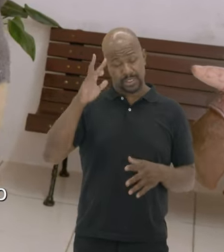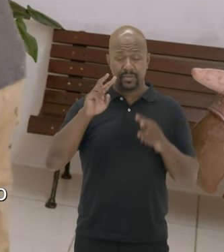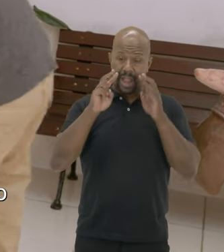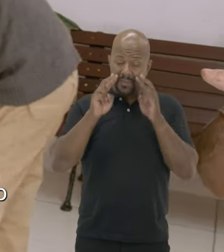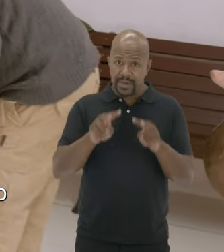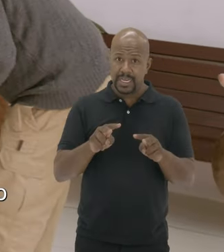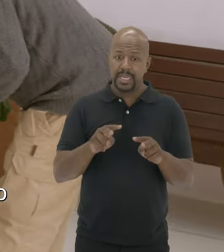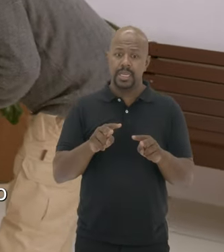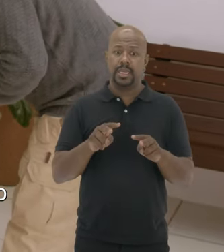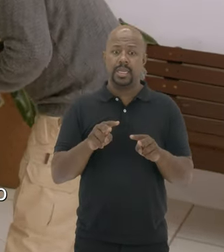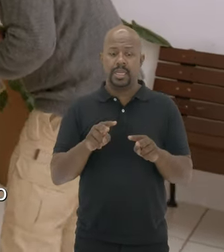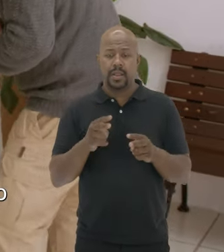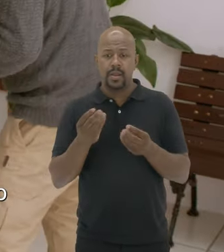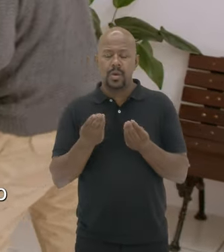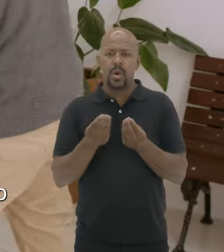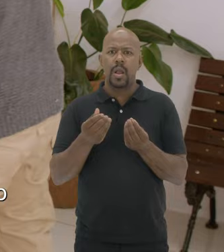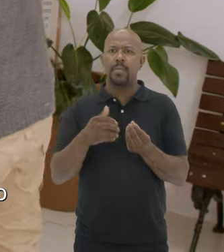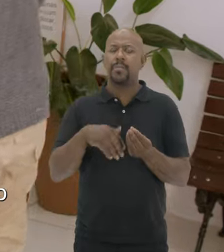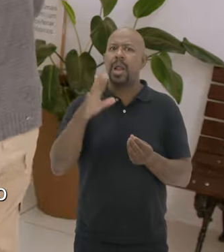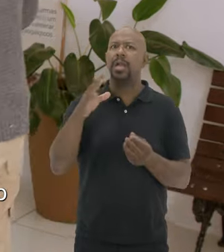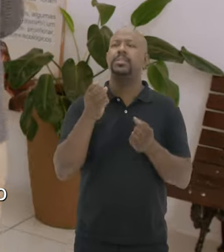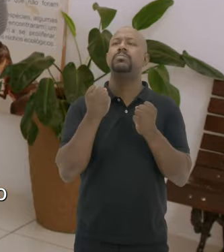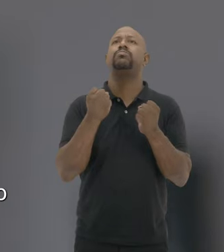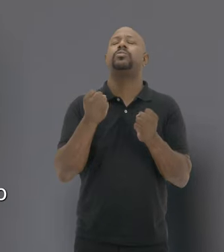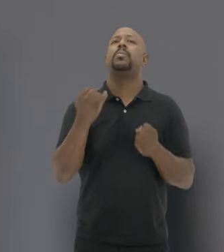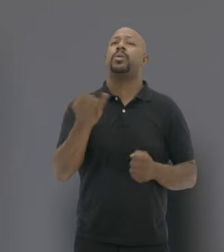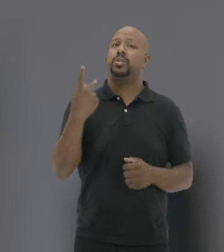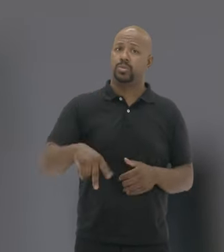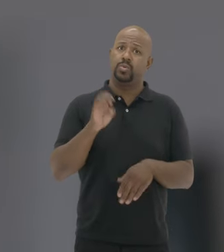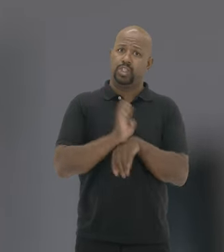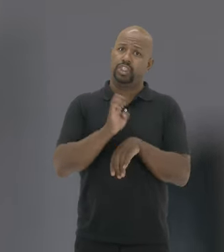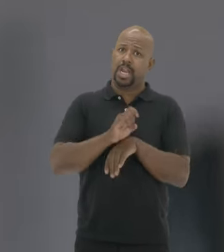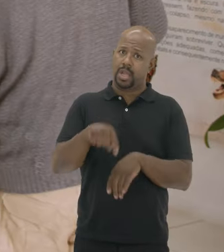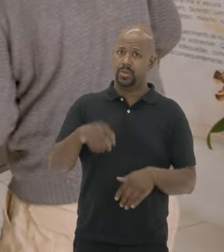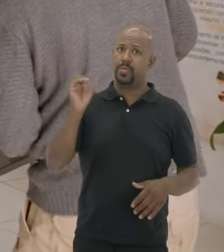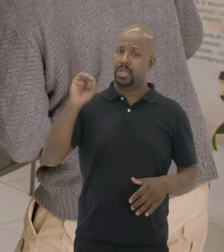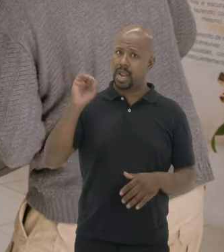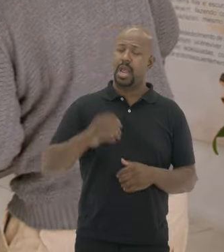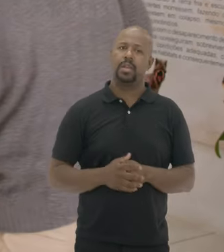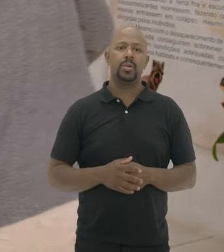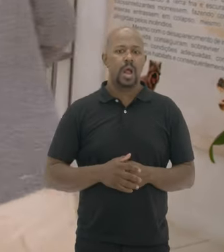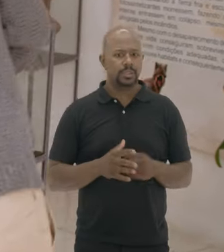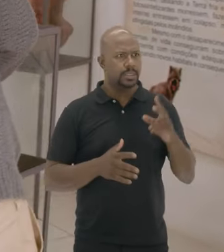ver a coleção mais significativa do estado com certeza